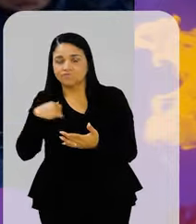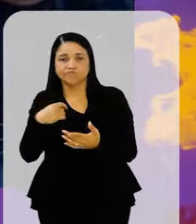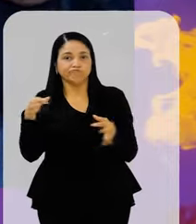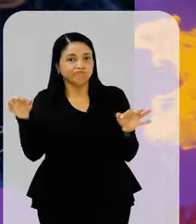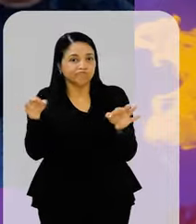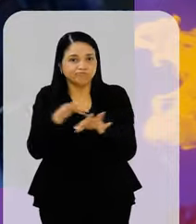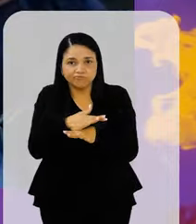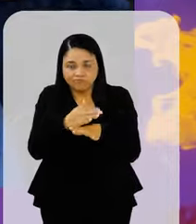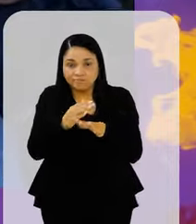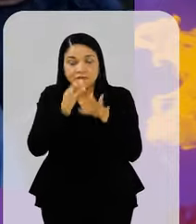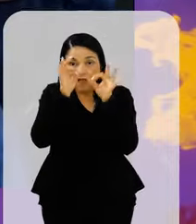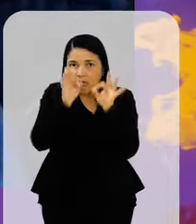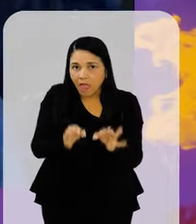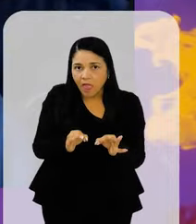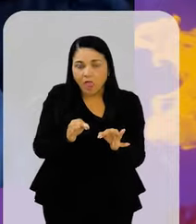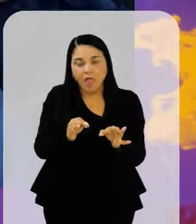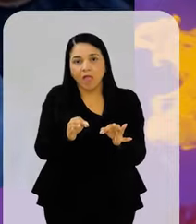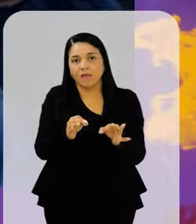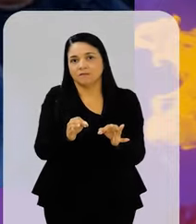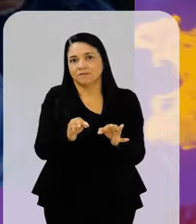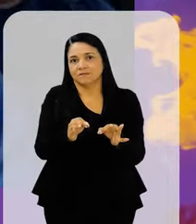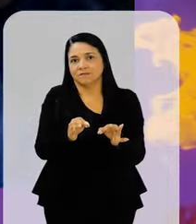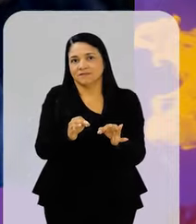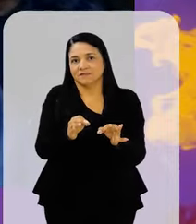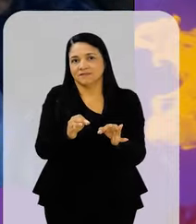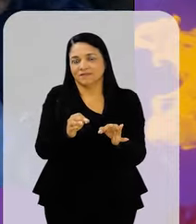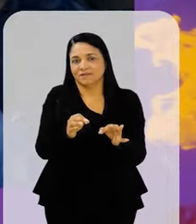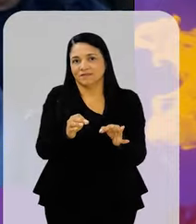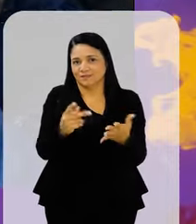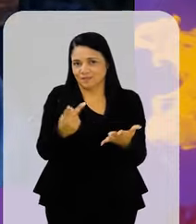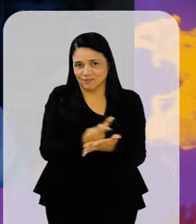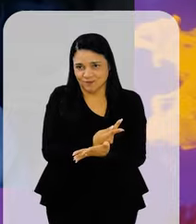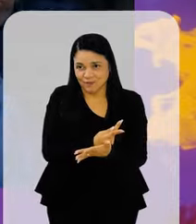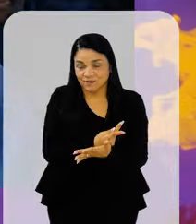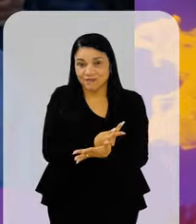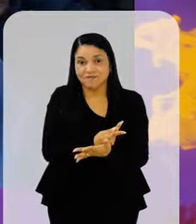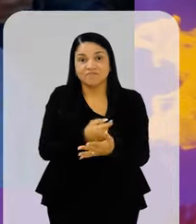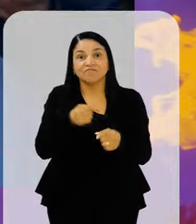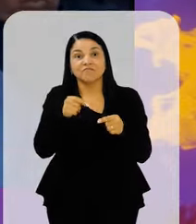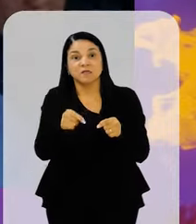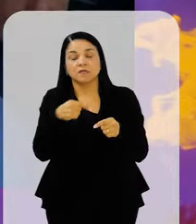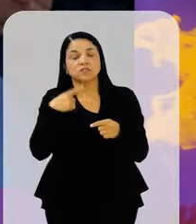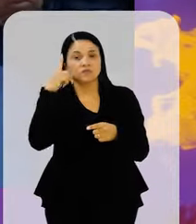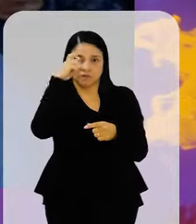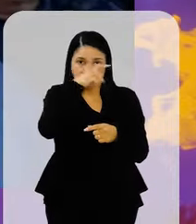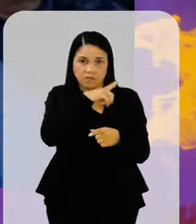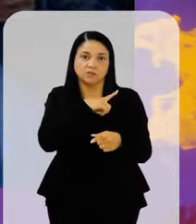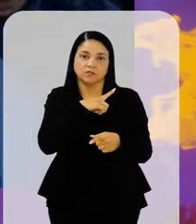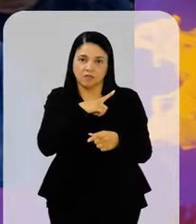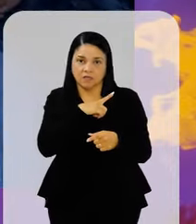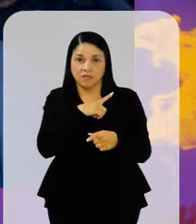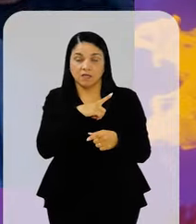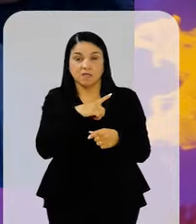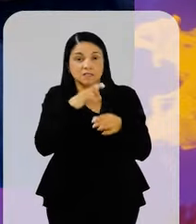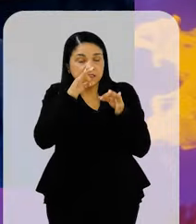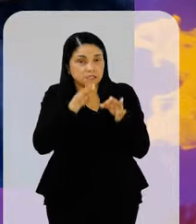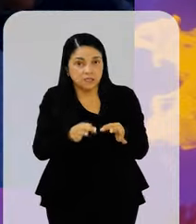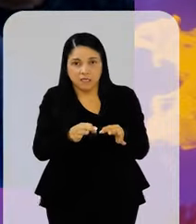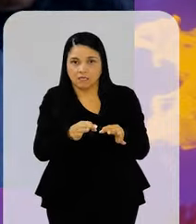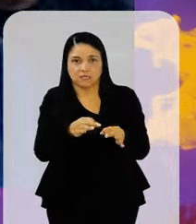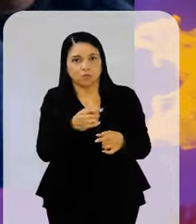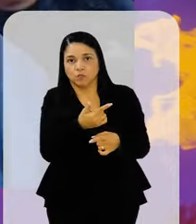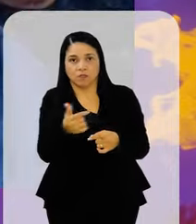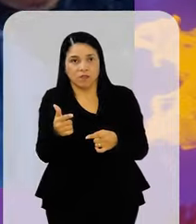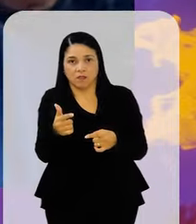se chega à conclusão de que se realmente foi a verdade. Então, cria-se uma dificuldade, porque você não tem hoje